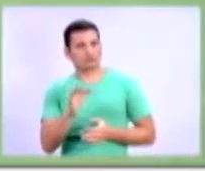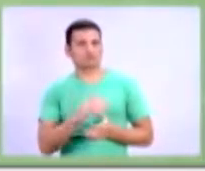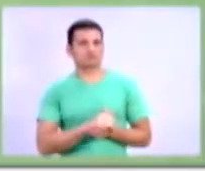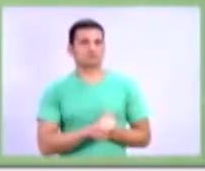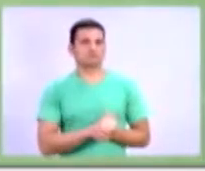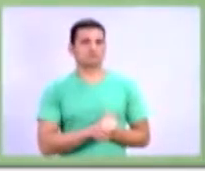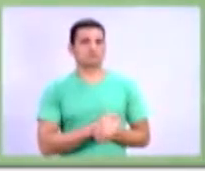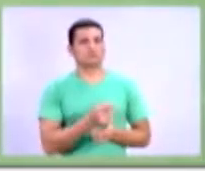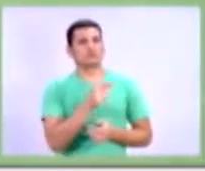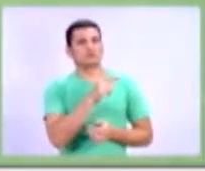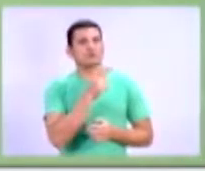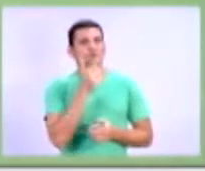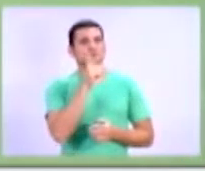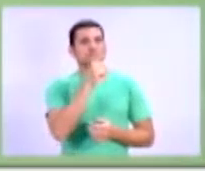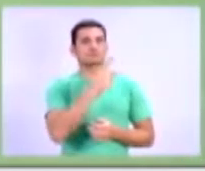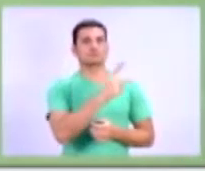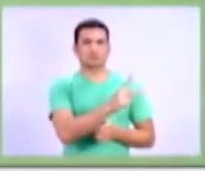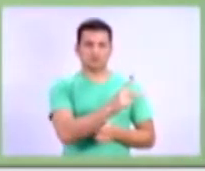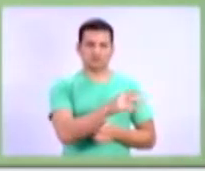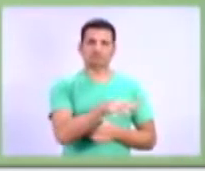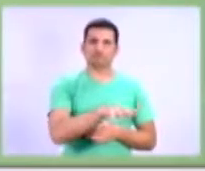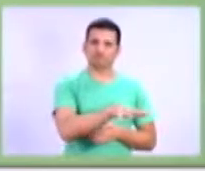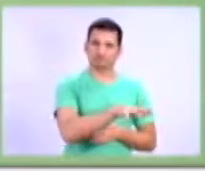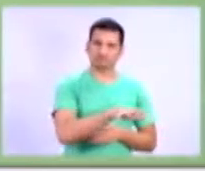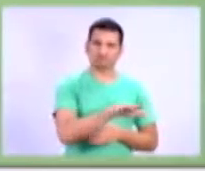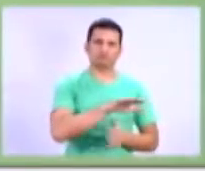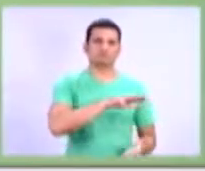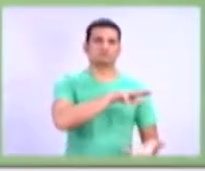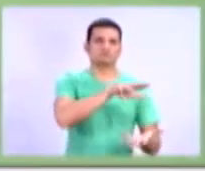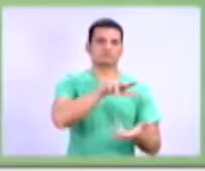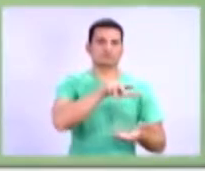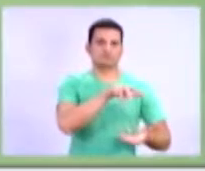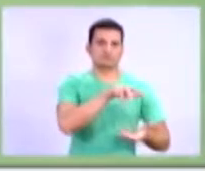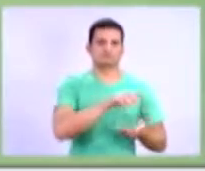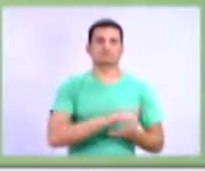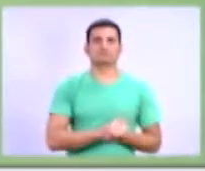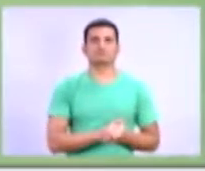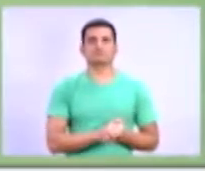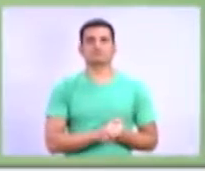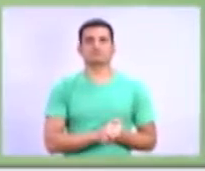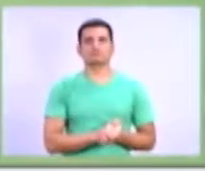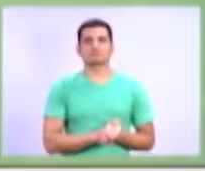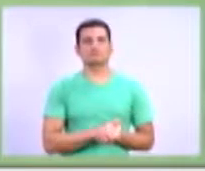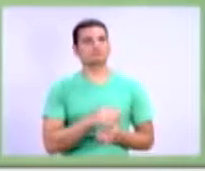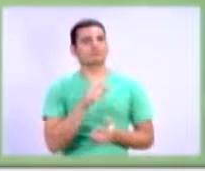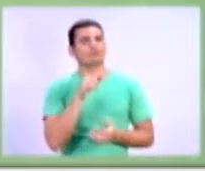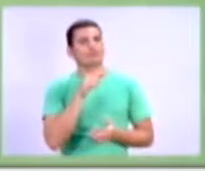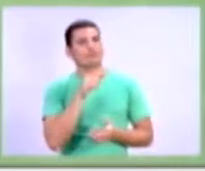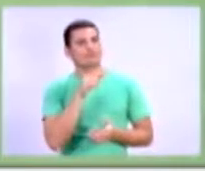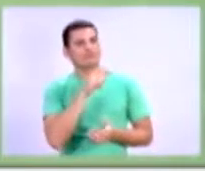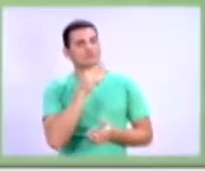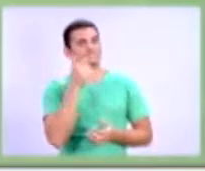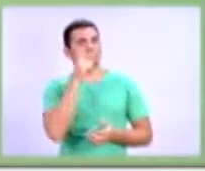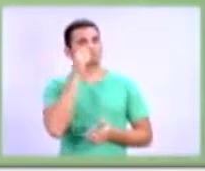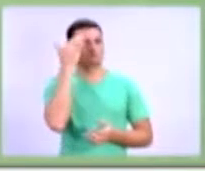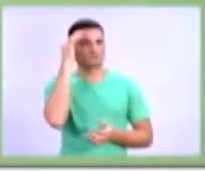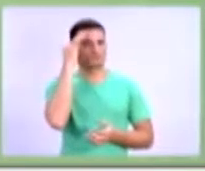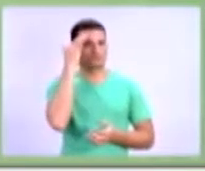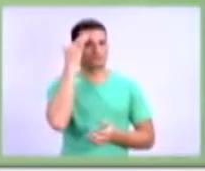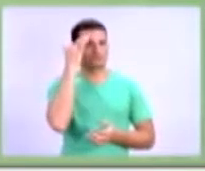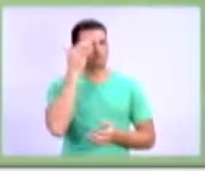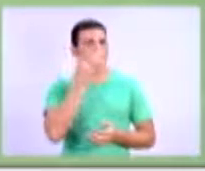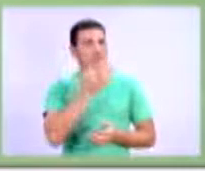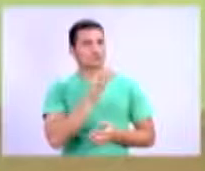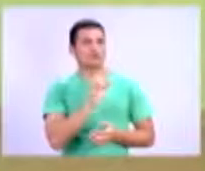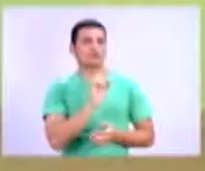conquiste seu espaço no mundo. A ideia de um princípio onde você consiga compreender a dor, consiga se colocar